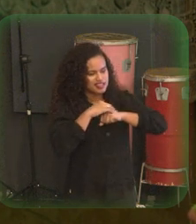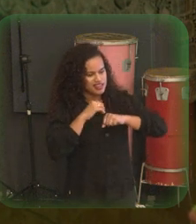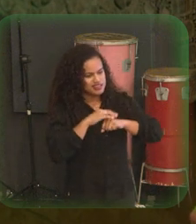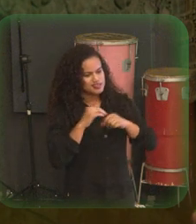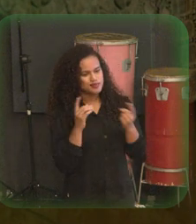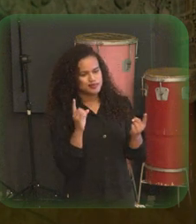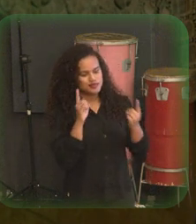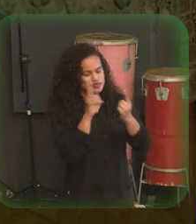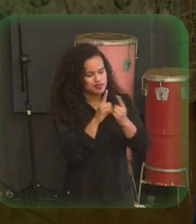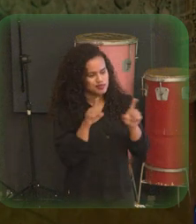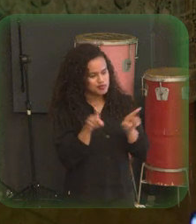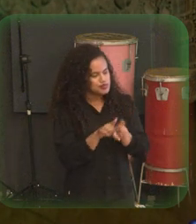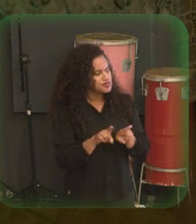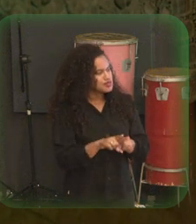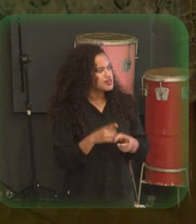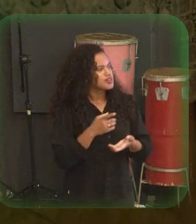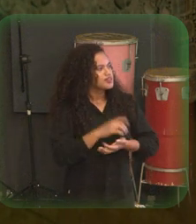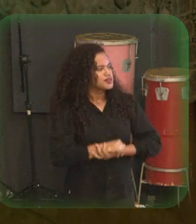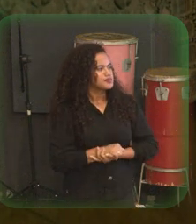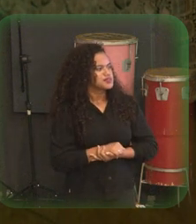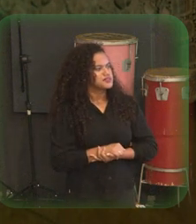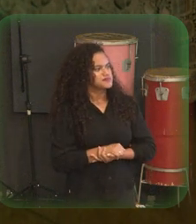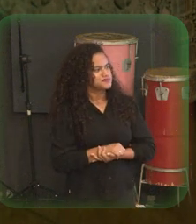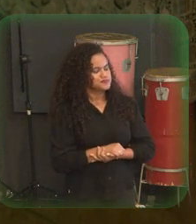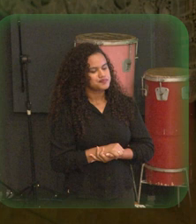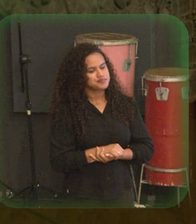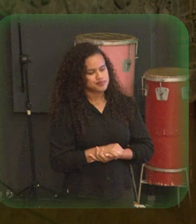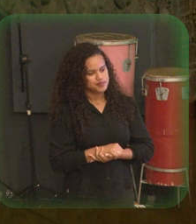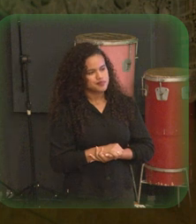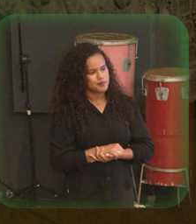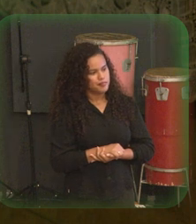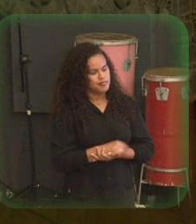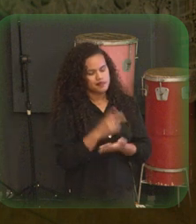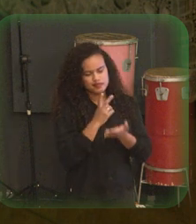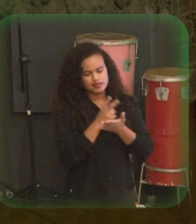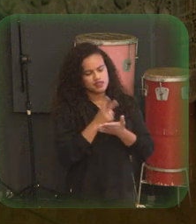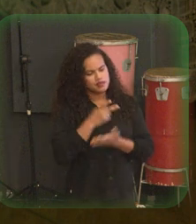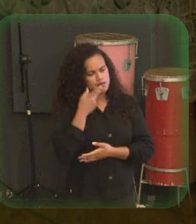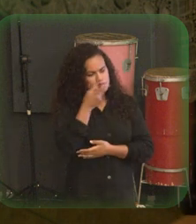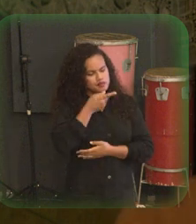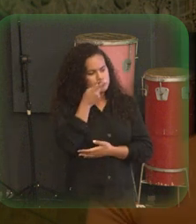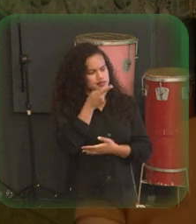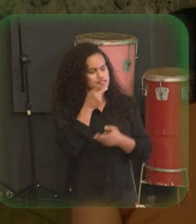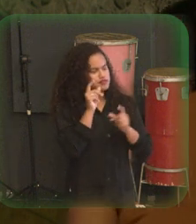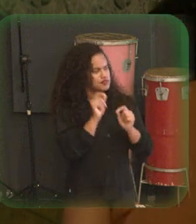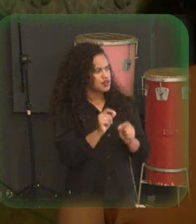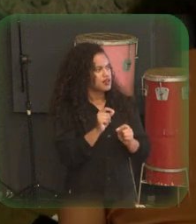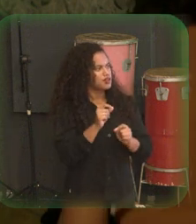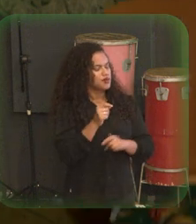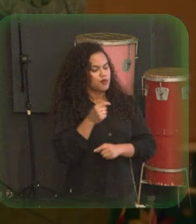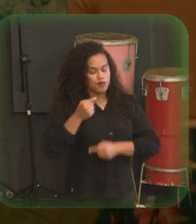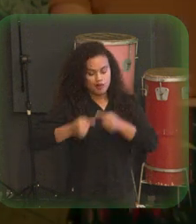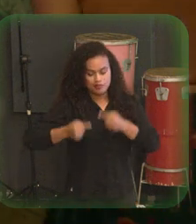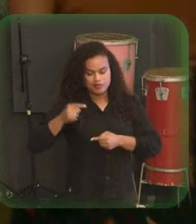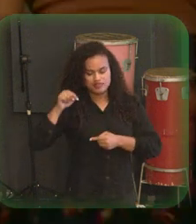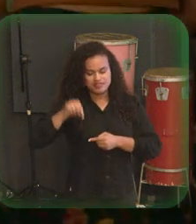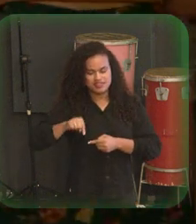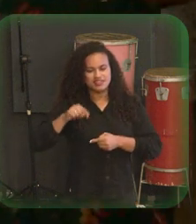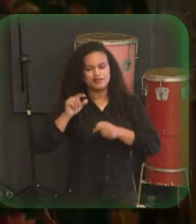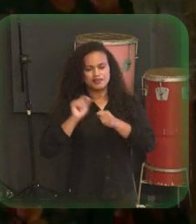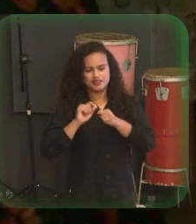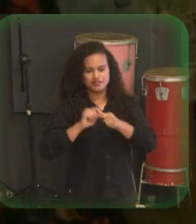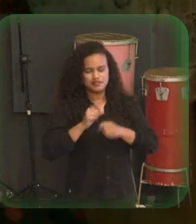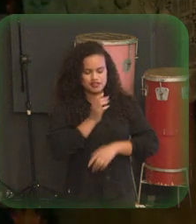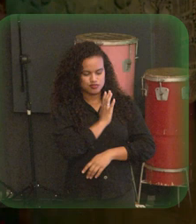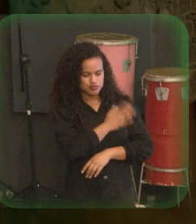carinhosos encontros. Enfim, é aquilo que o presidente Lula sempre fala, né? Ou seja, a política é algo que se faz